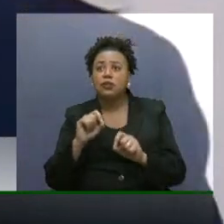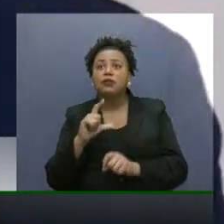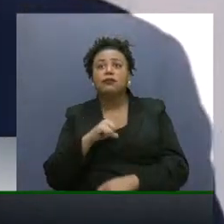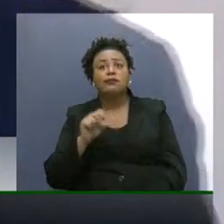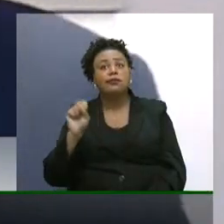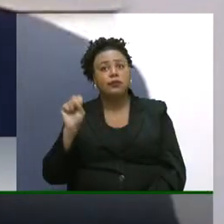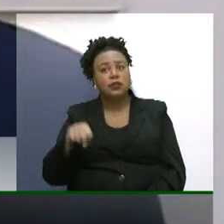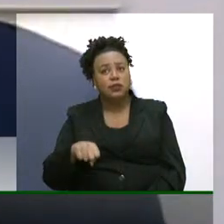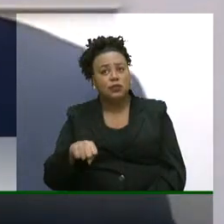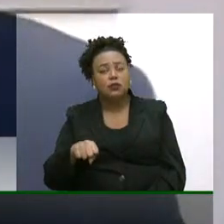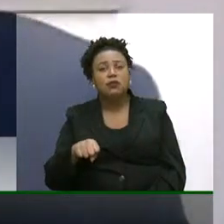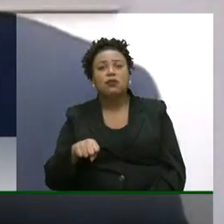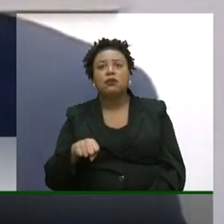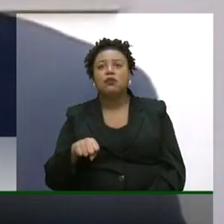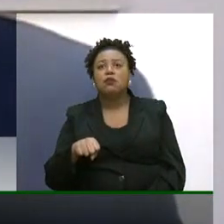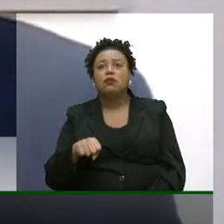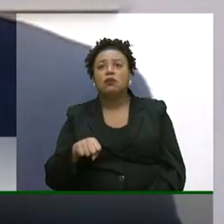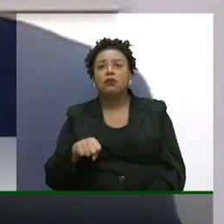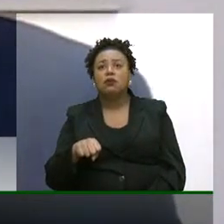sim,